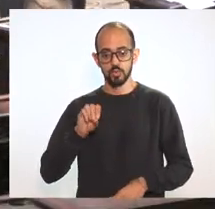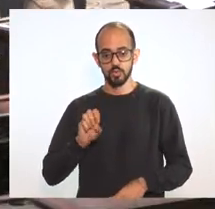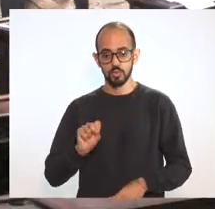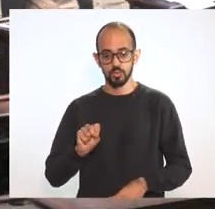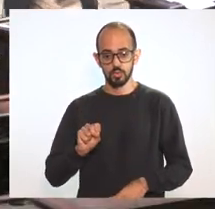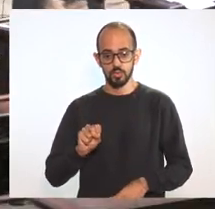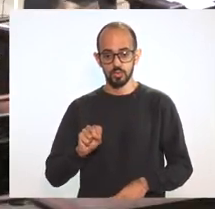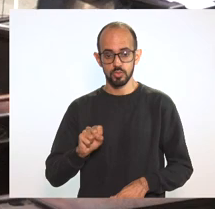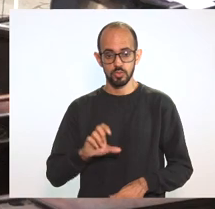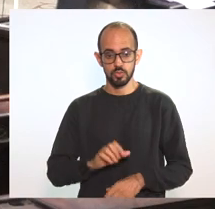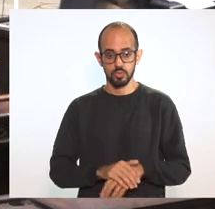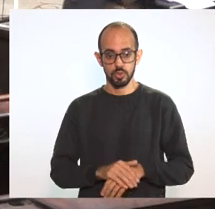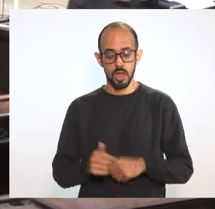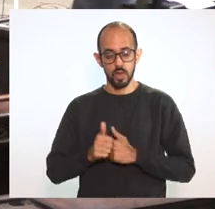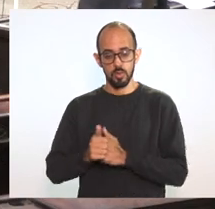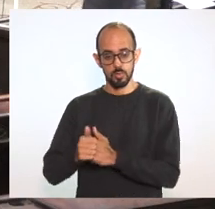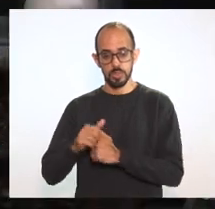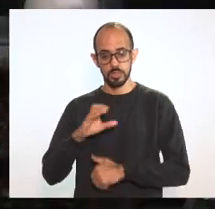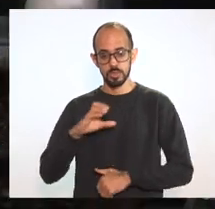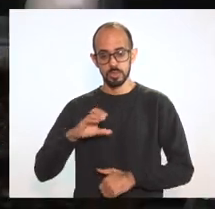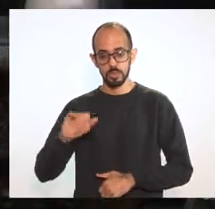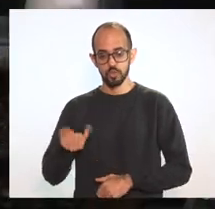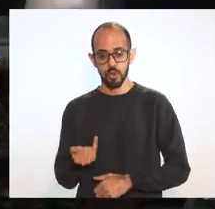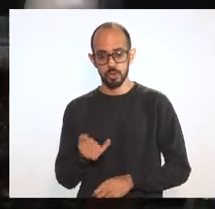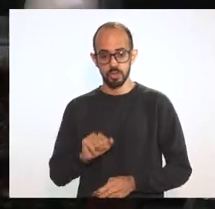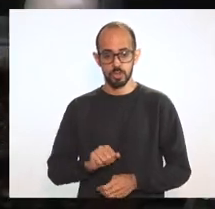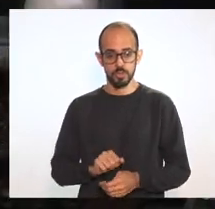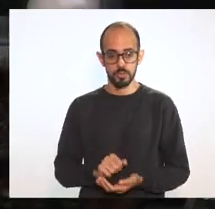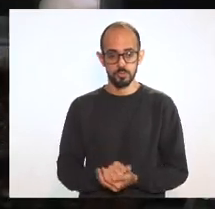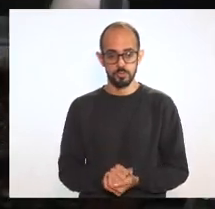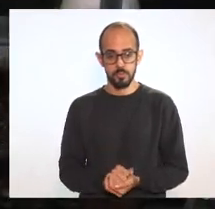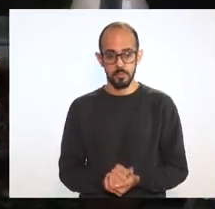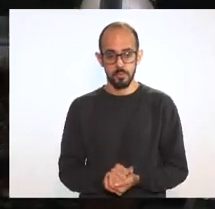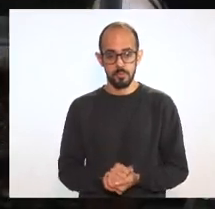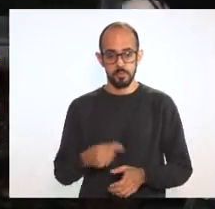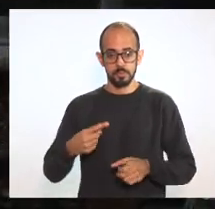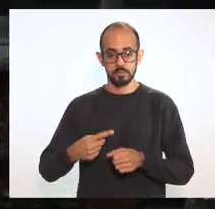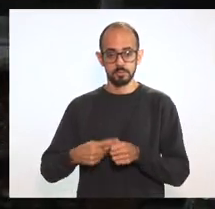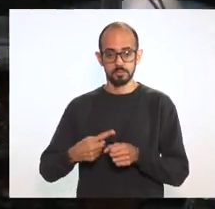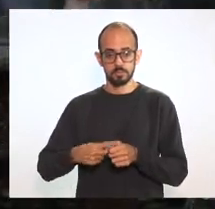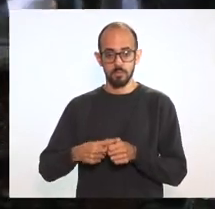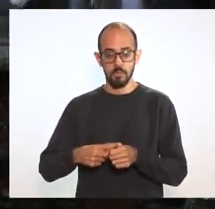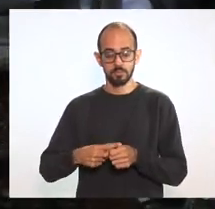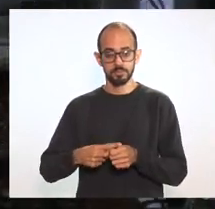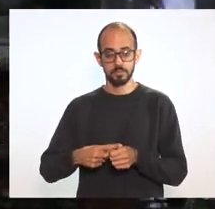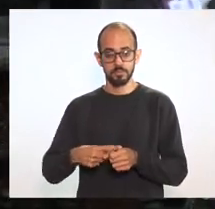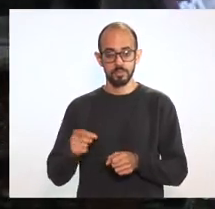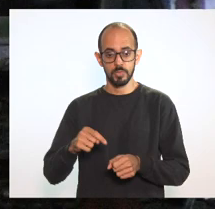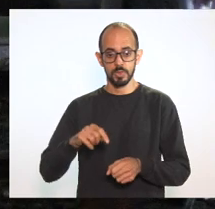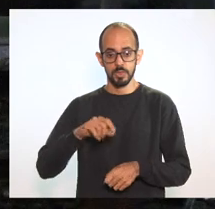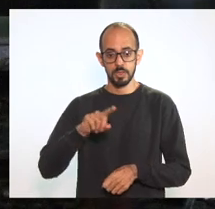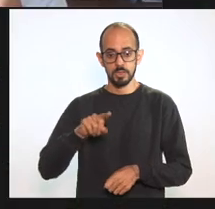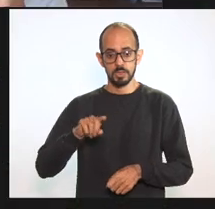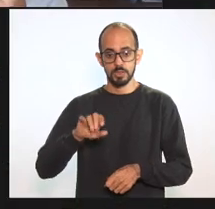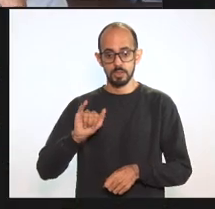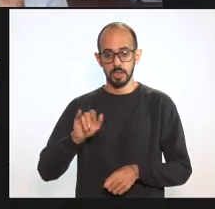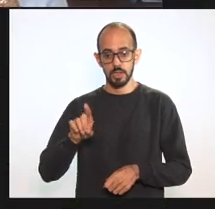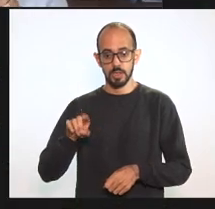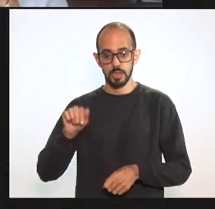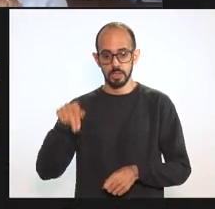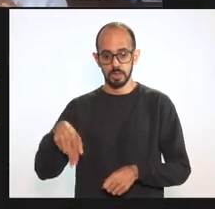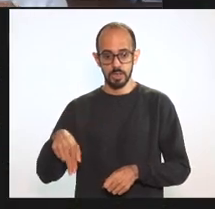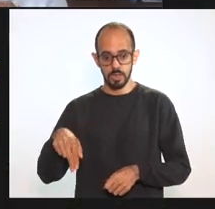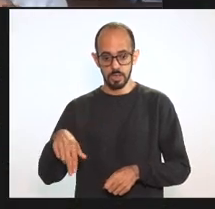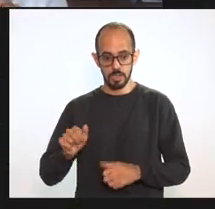Boa tarde, presidente. Acompanho o CCJ. Pela Comissão de Política Urbana, deputada Zeidan. Acompanho o